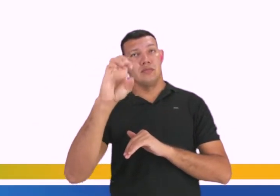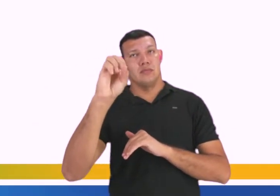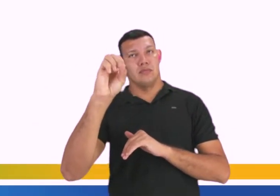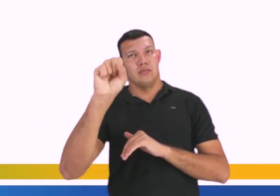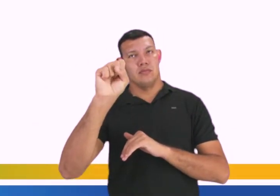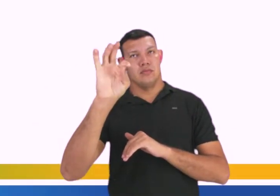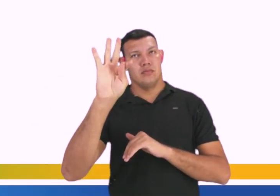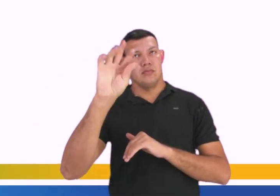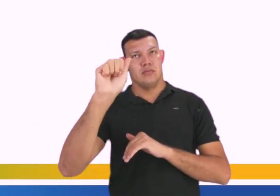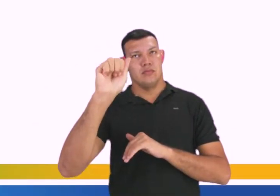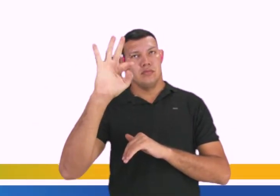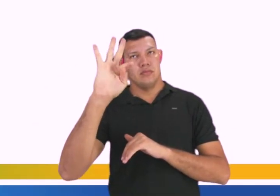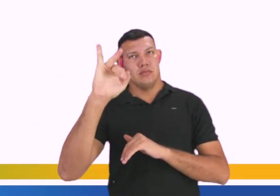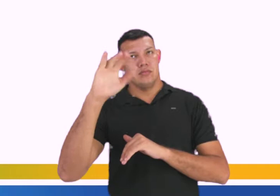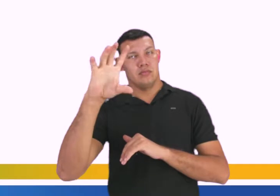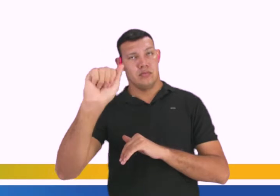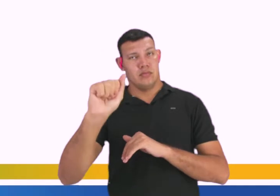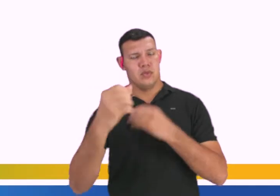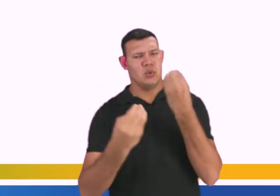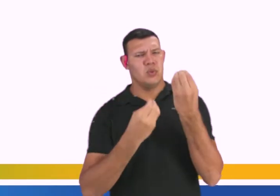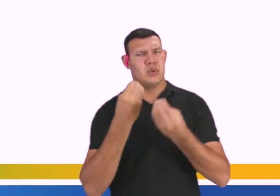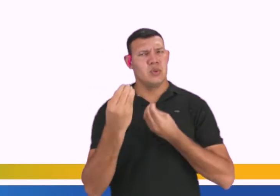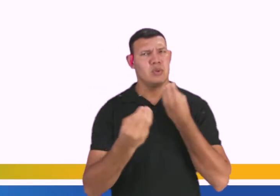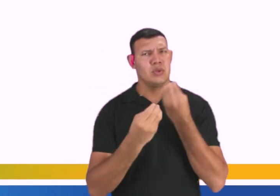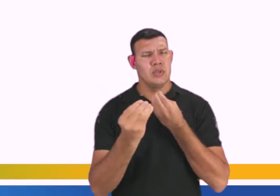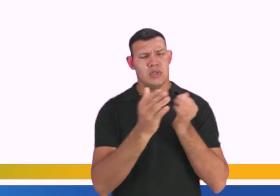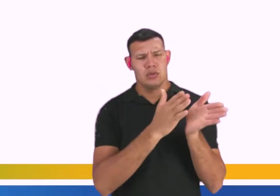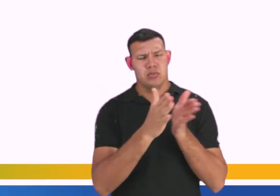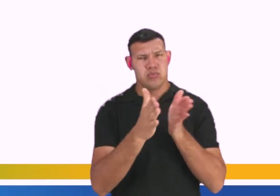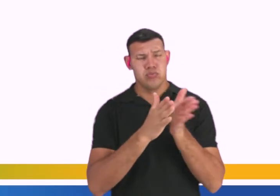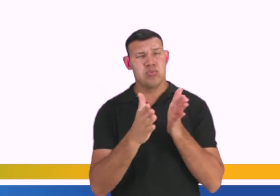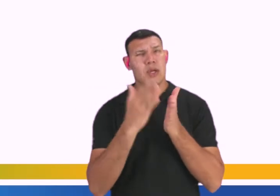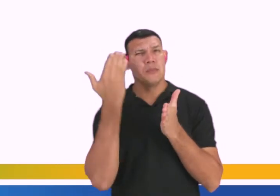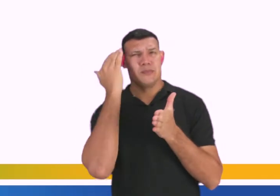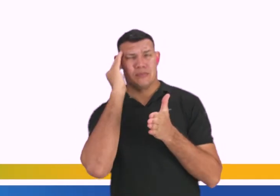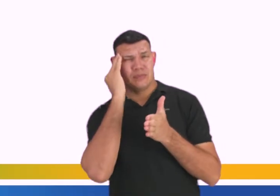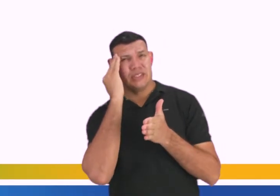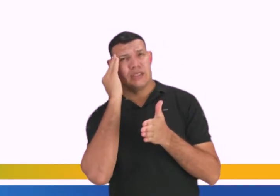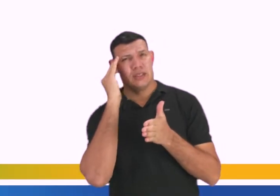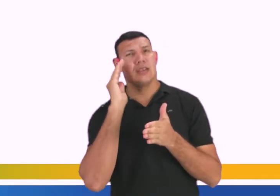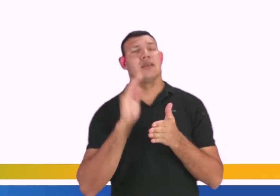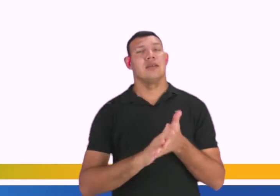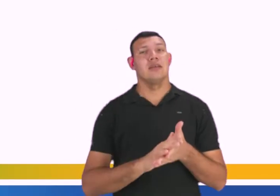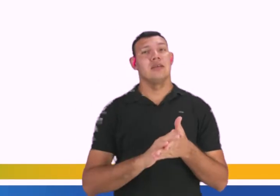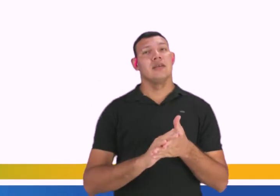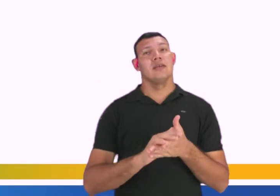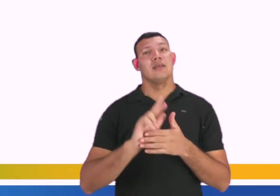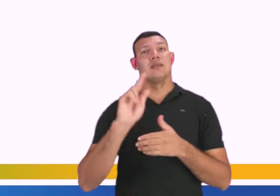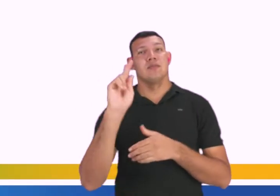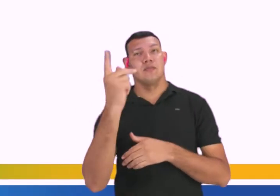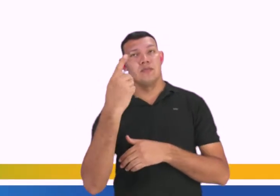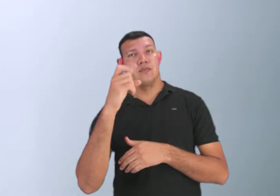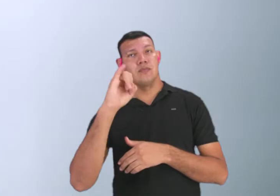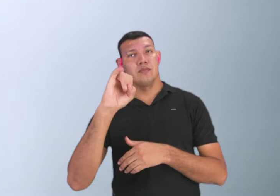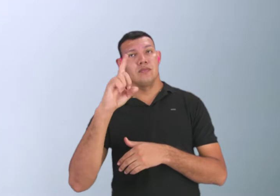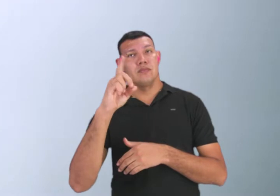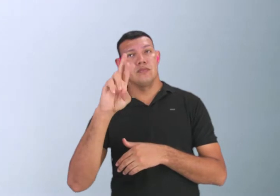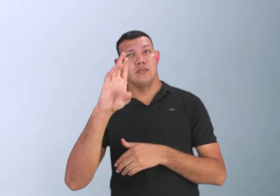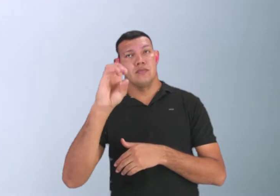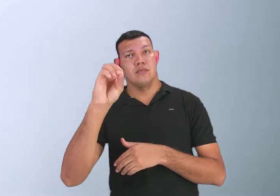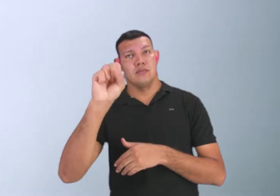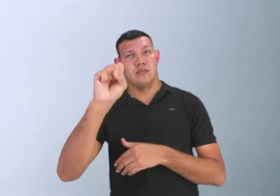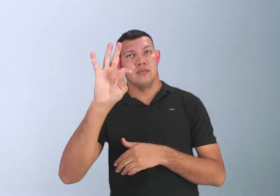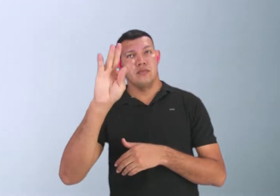dá. Como que se dá esse processo de compreensão aí da hidrostática e como que se aplica a equação a partir da